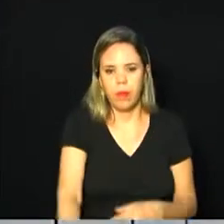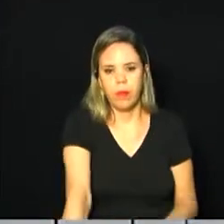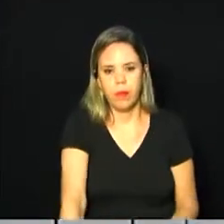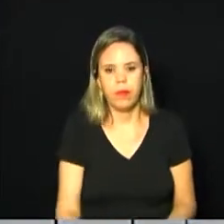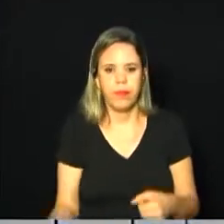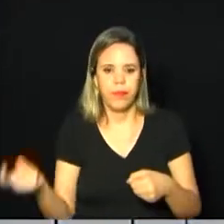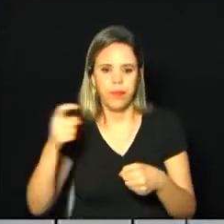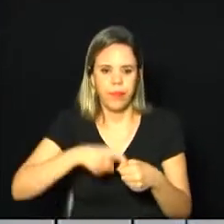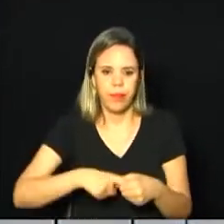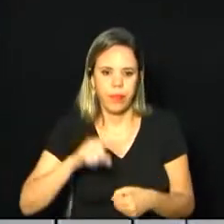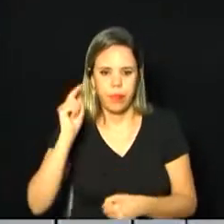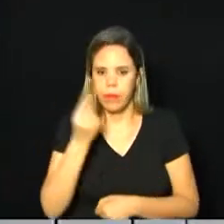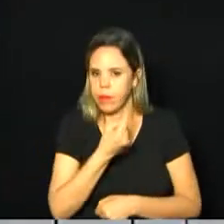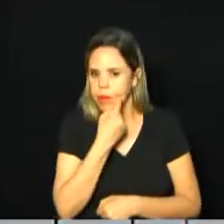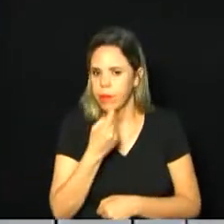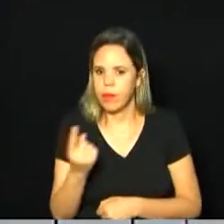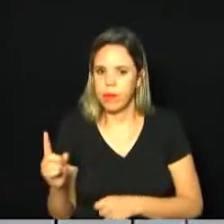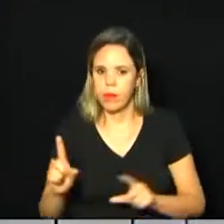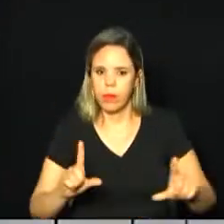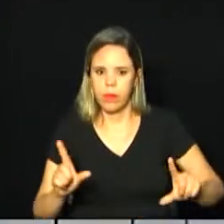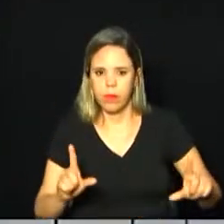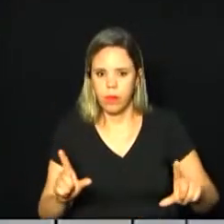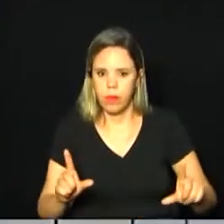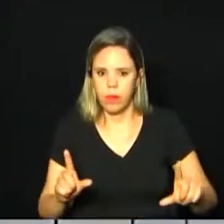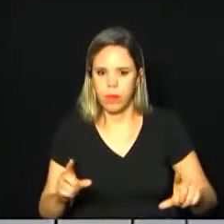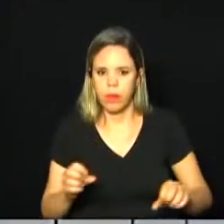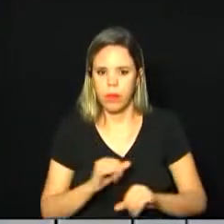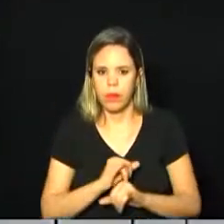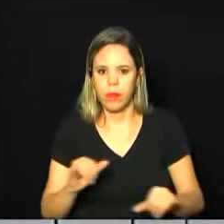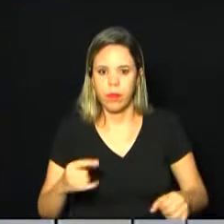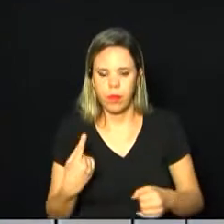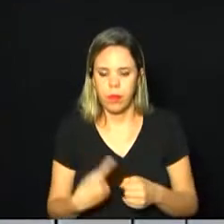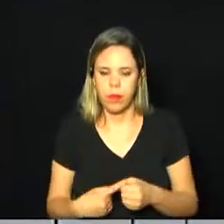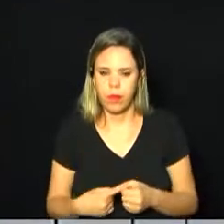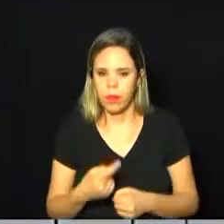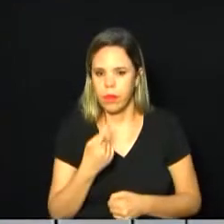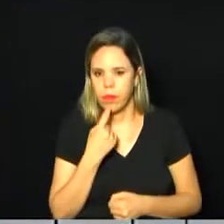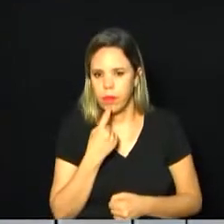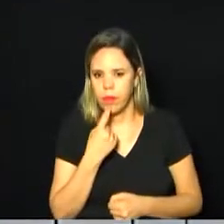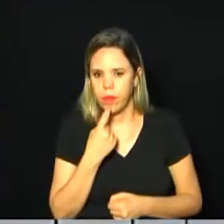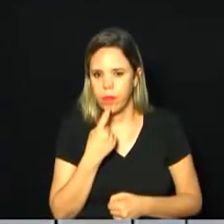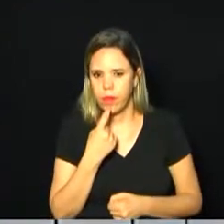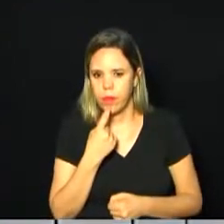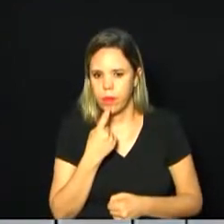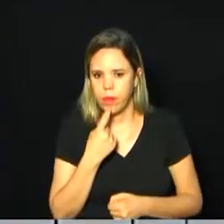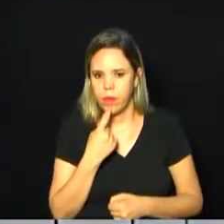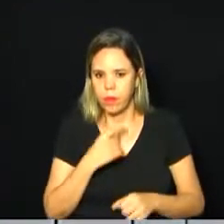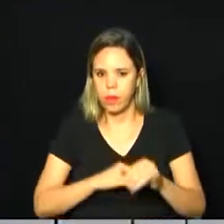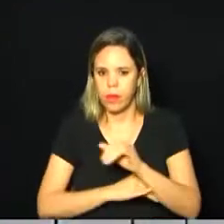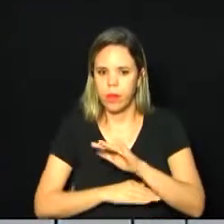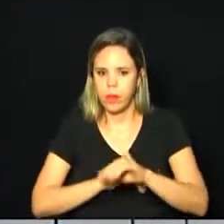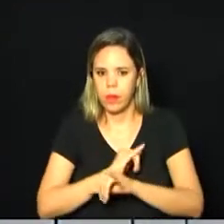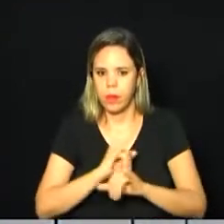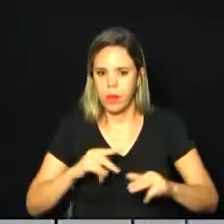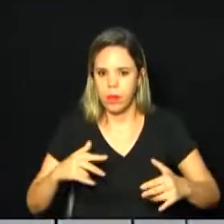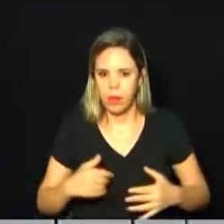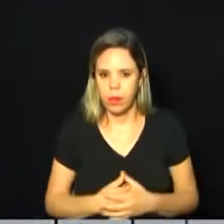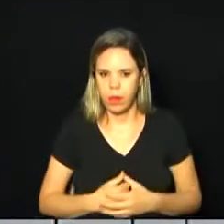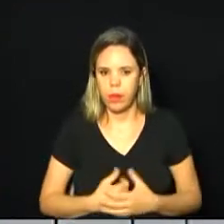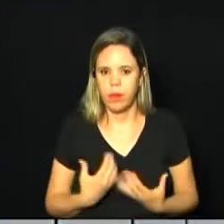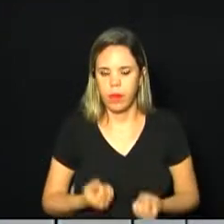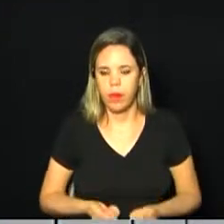na volta a mina Abreu vem os nossos estúdios com as notícias da Metrópole de Campinas tem as notícias do Legislativo